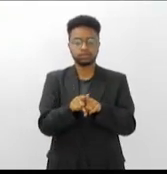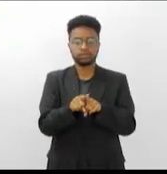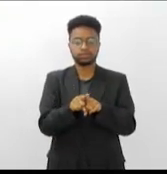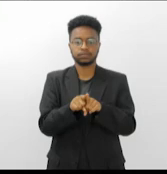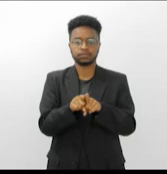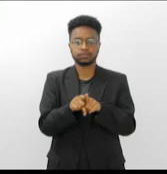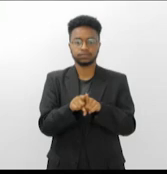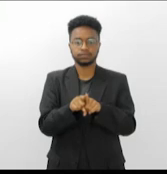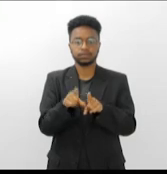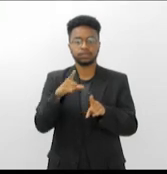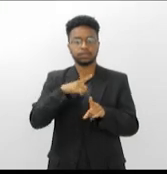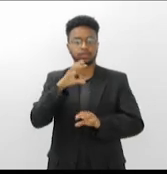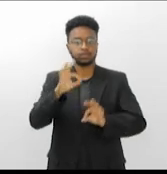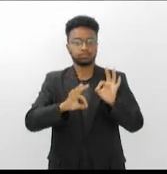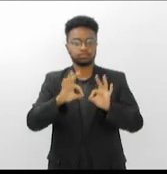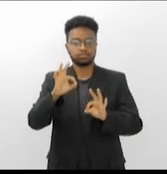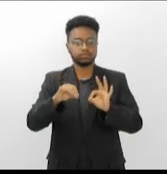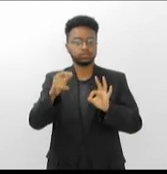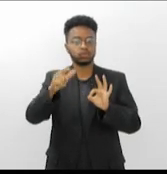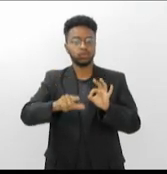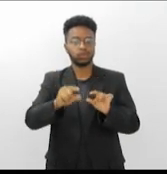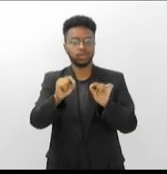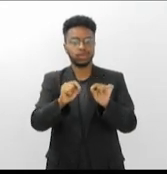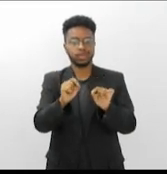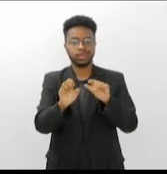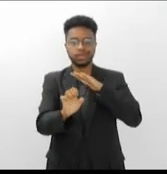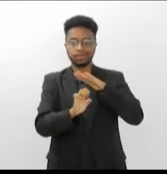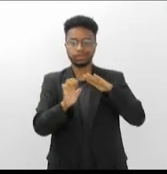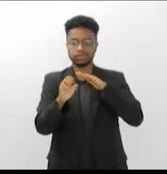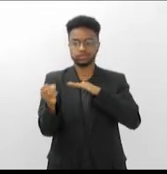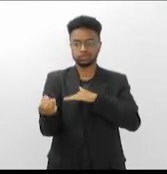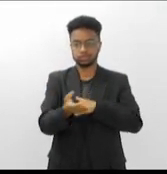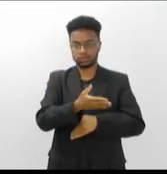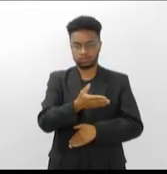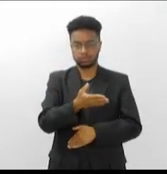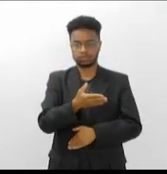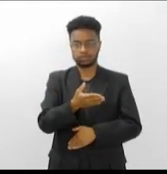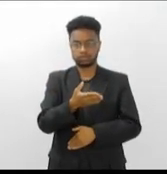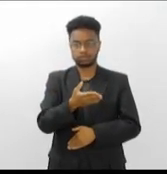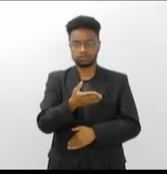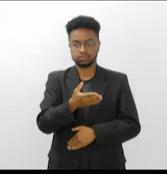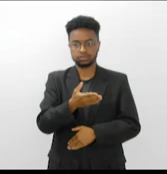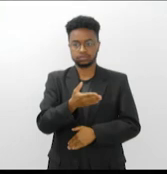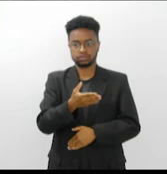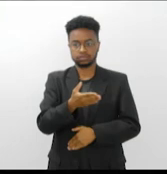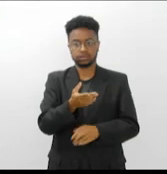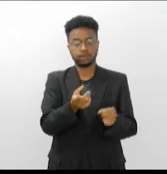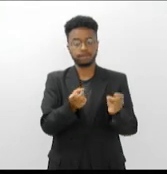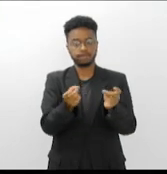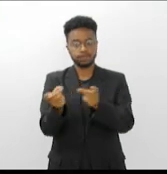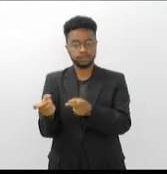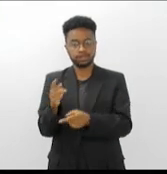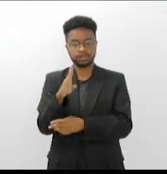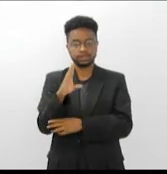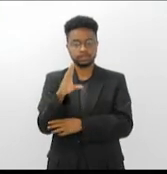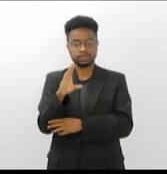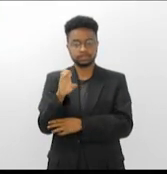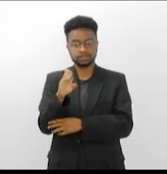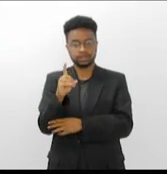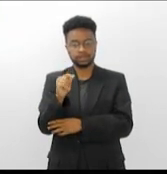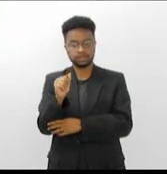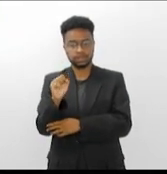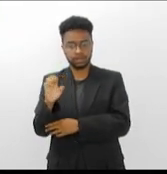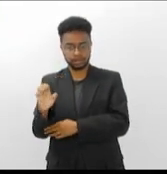esse rearranjo de concessionárias, que é a venda da SEDAI na mão